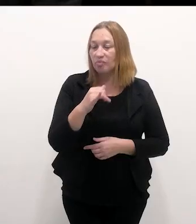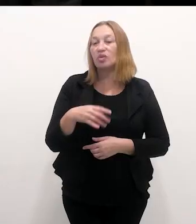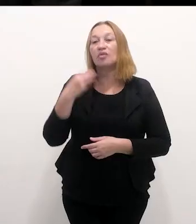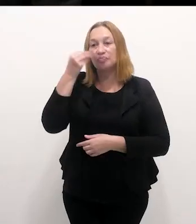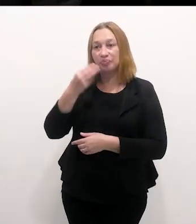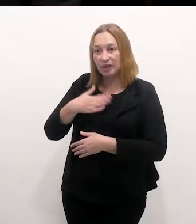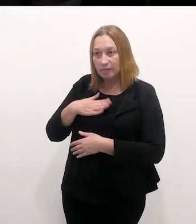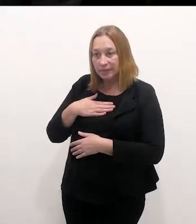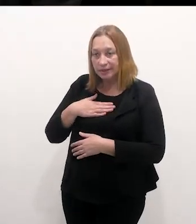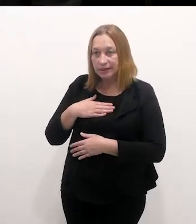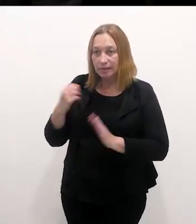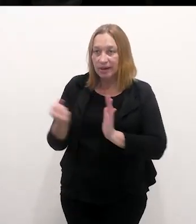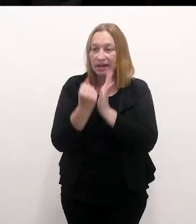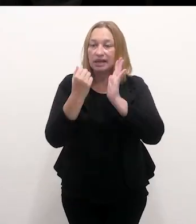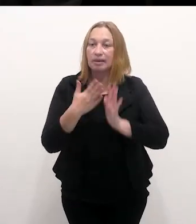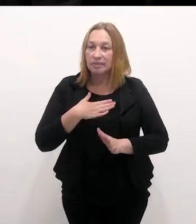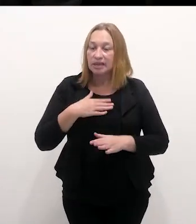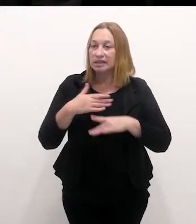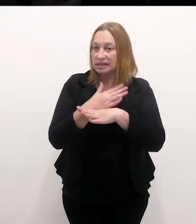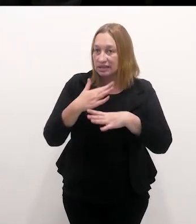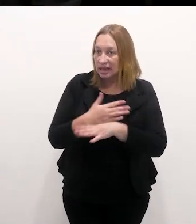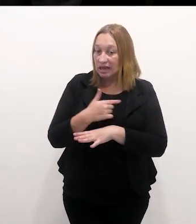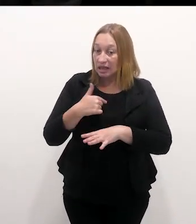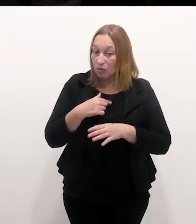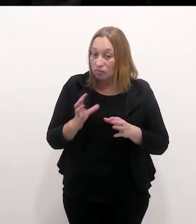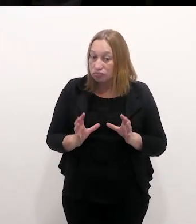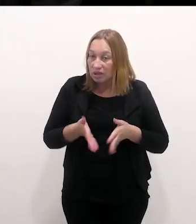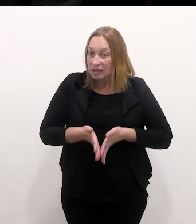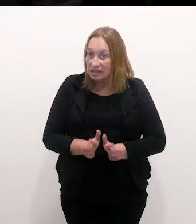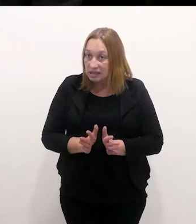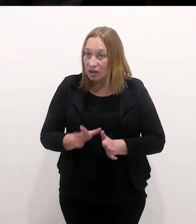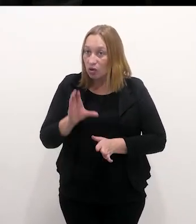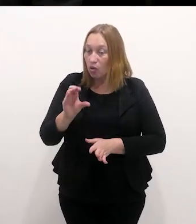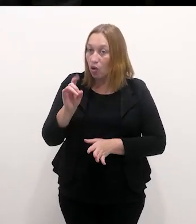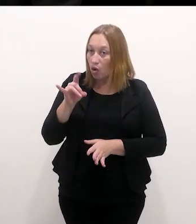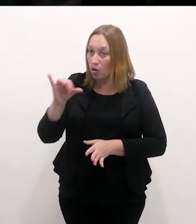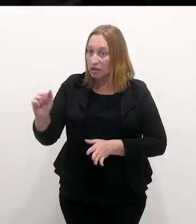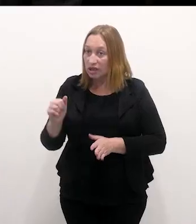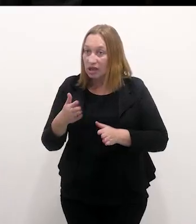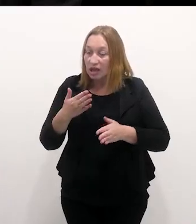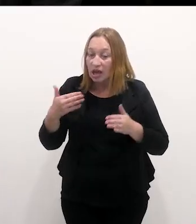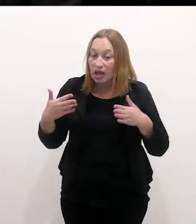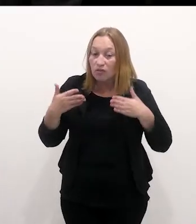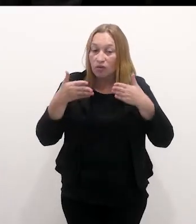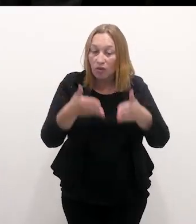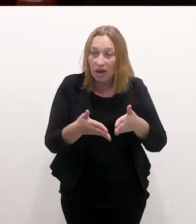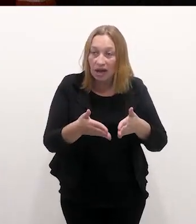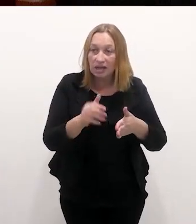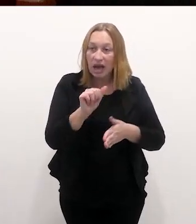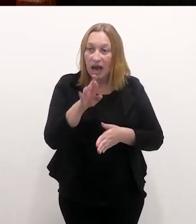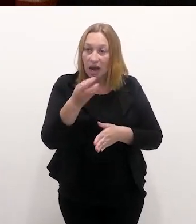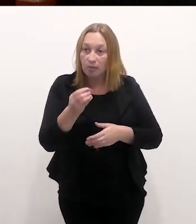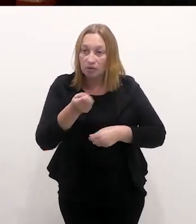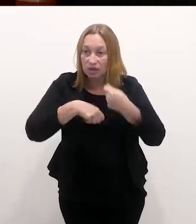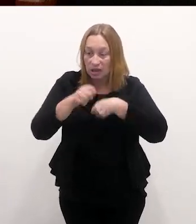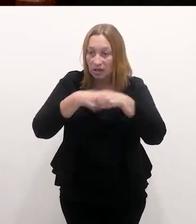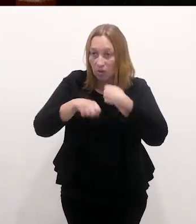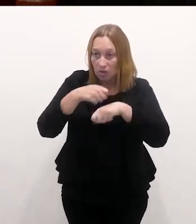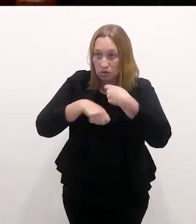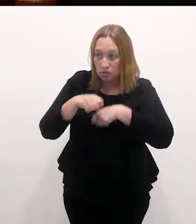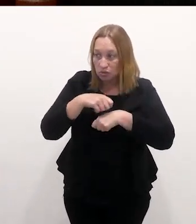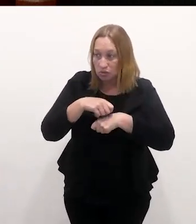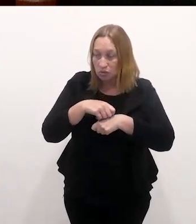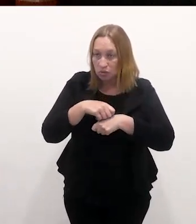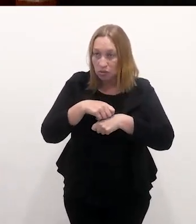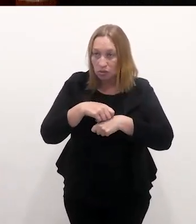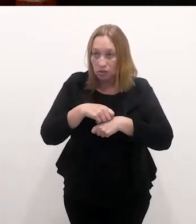marcante. Eu falo a partir da minha experiência, da minha cidadezinha, onde eu nasci, na minha colônia, que ela é toda focada no agronegócio.